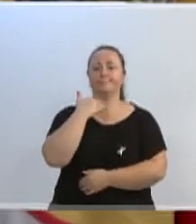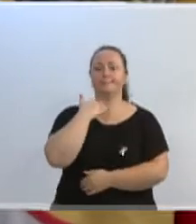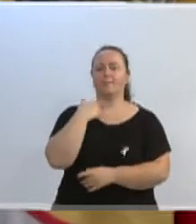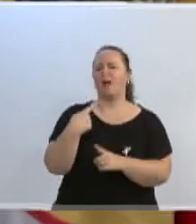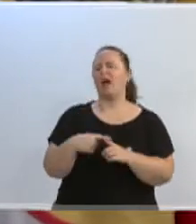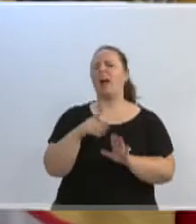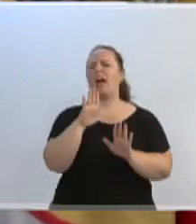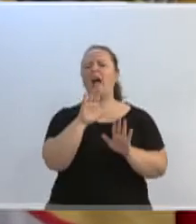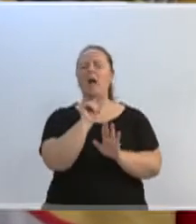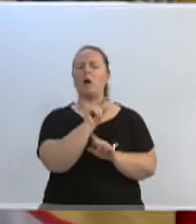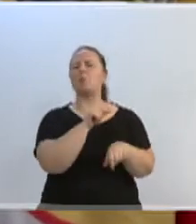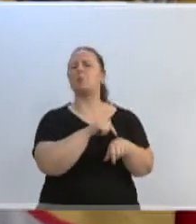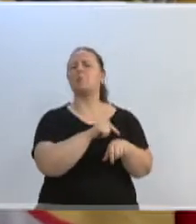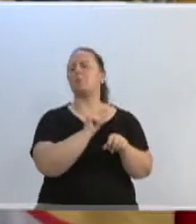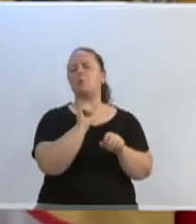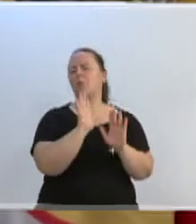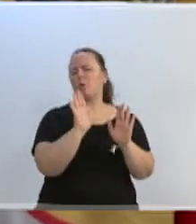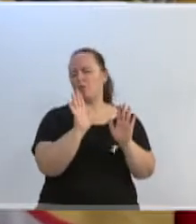só um minutinho.